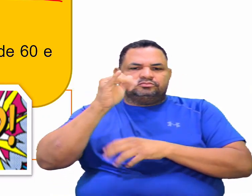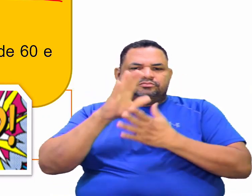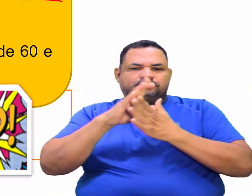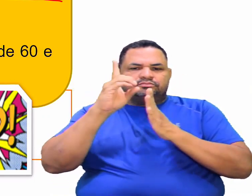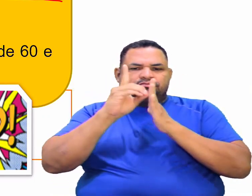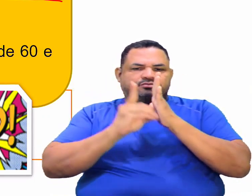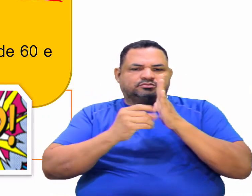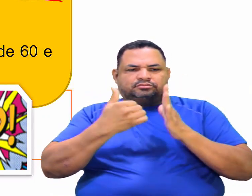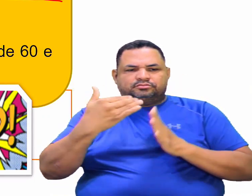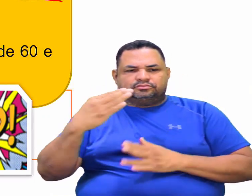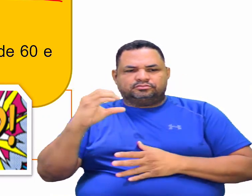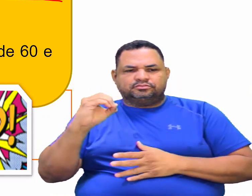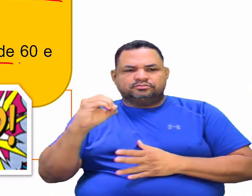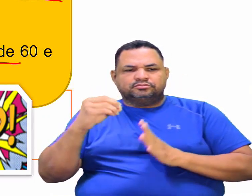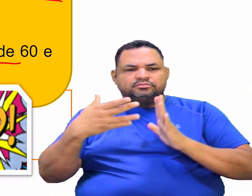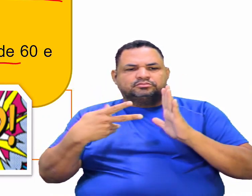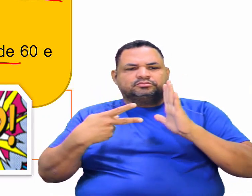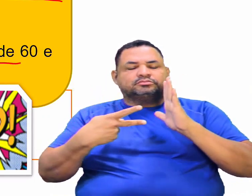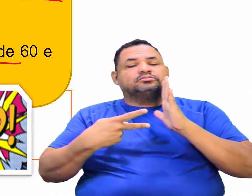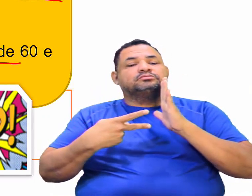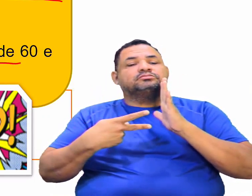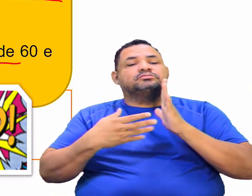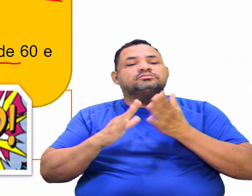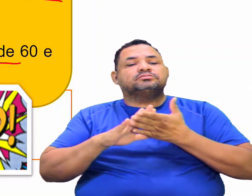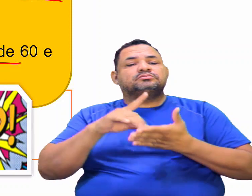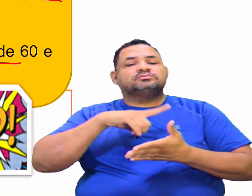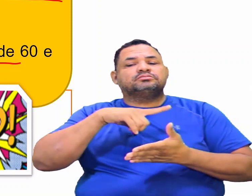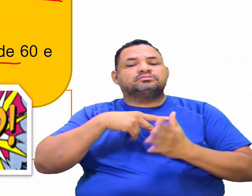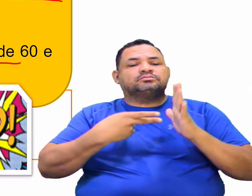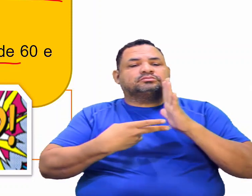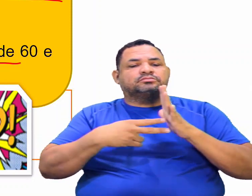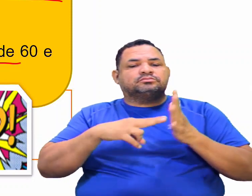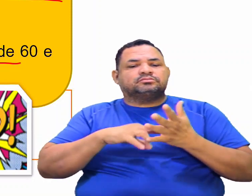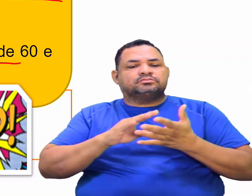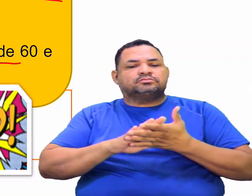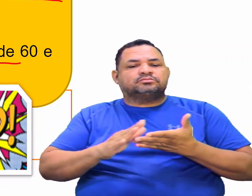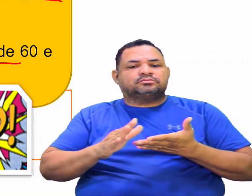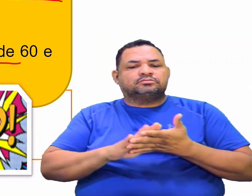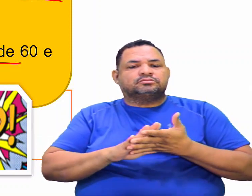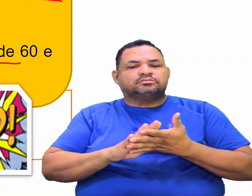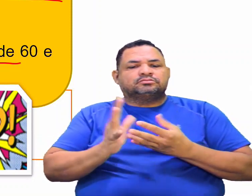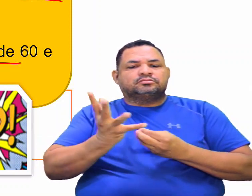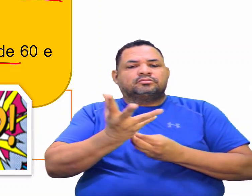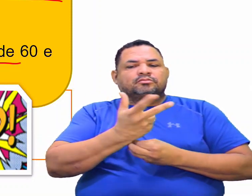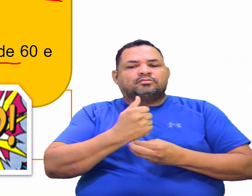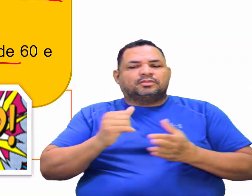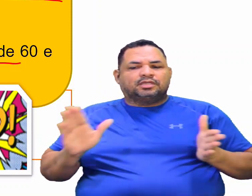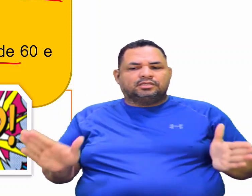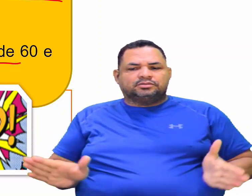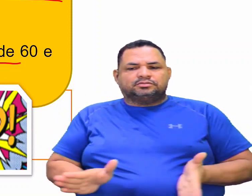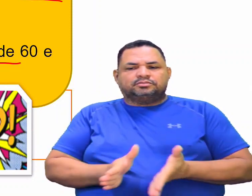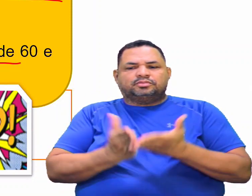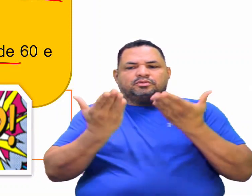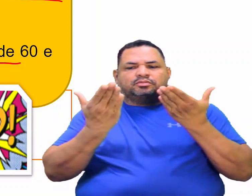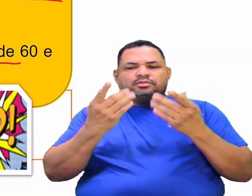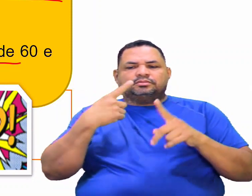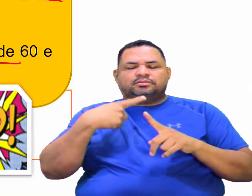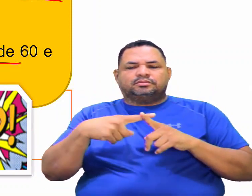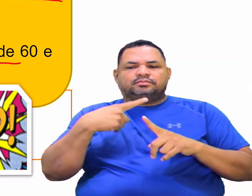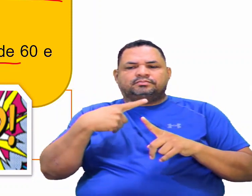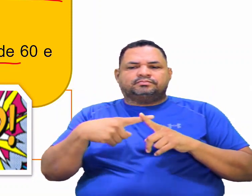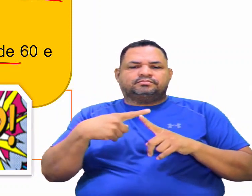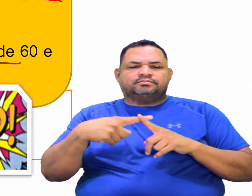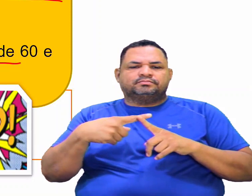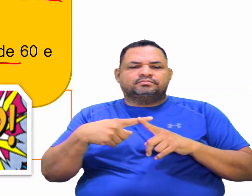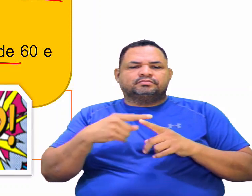década de 60 e que significa literalmente arte pobre Por que esse pobre